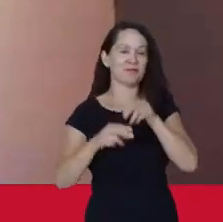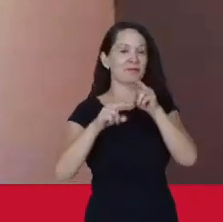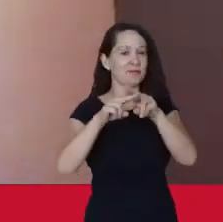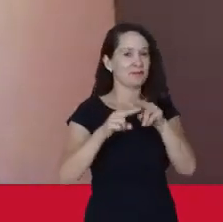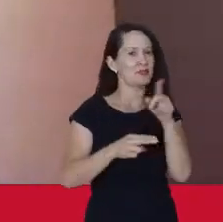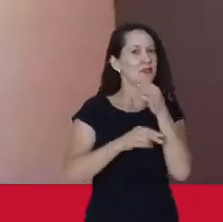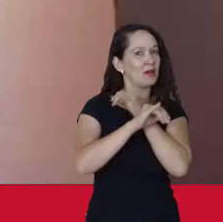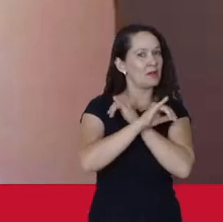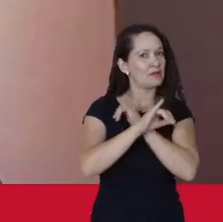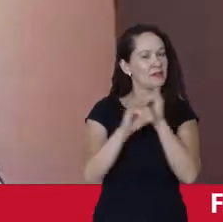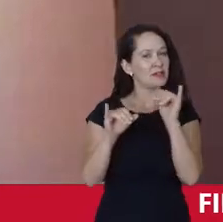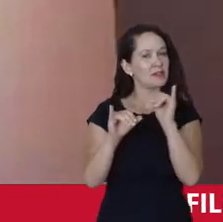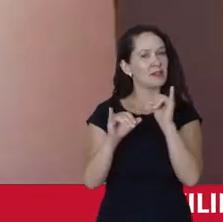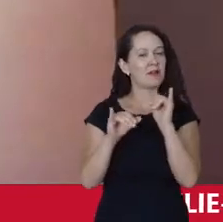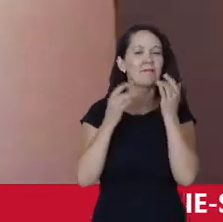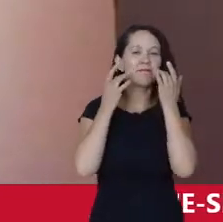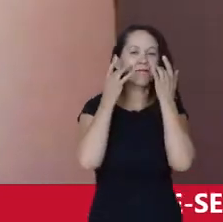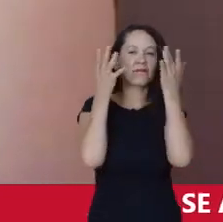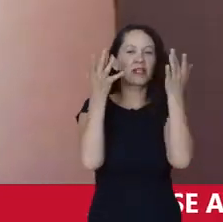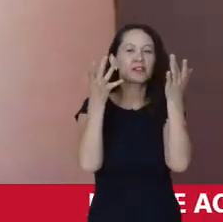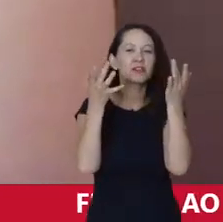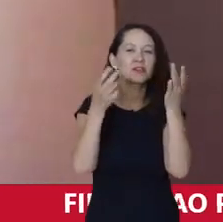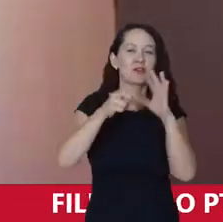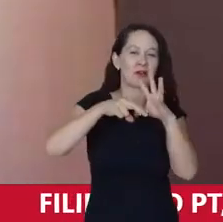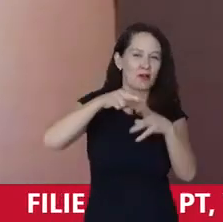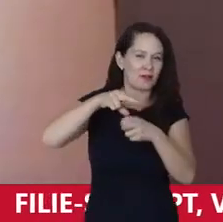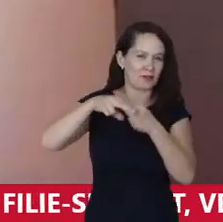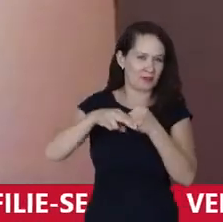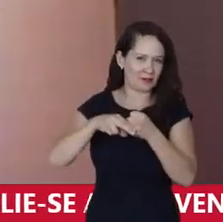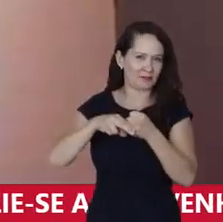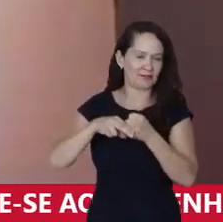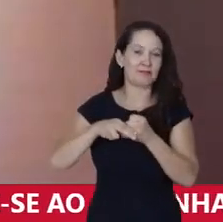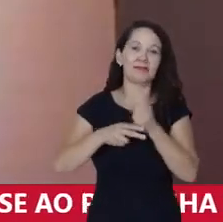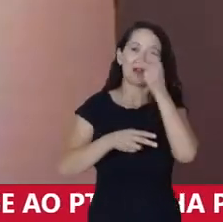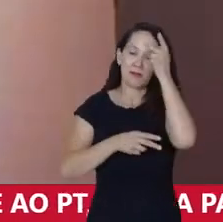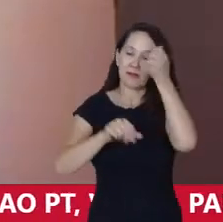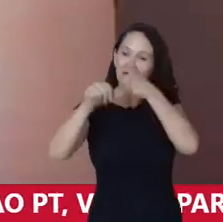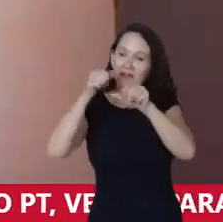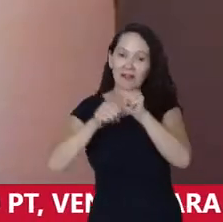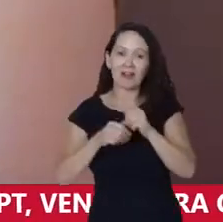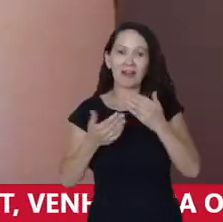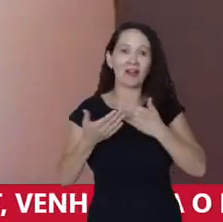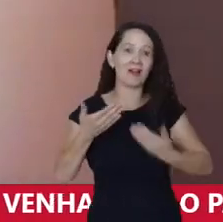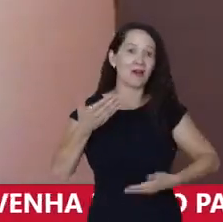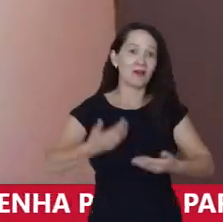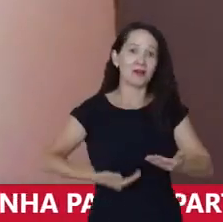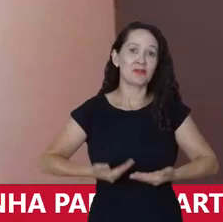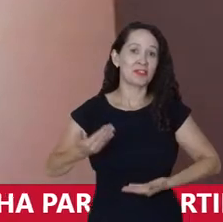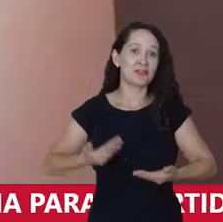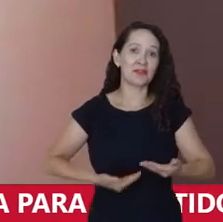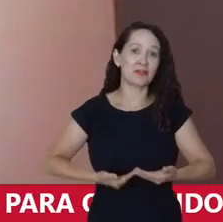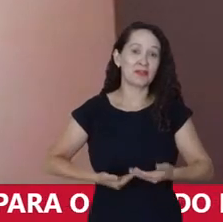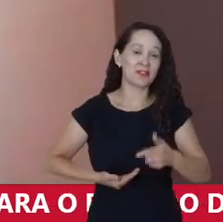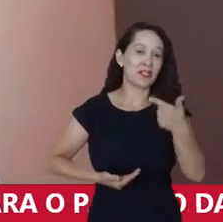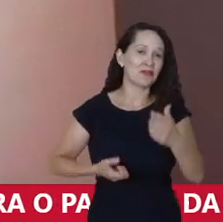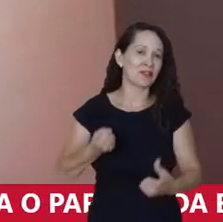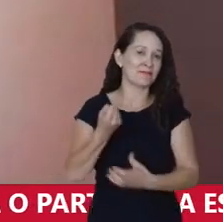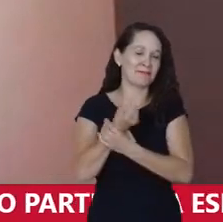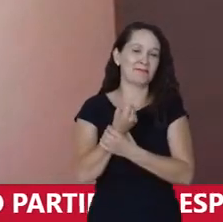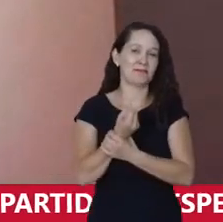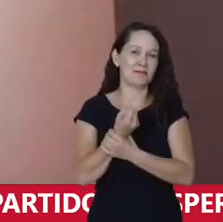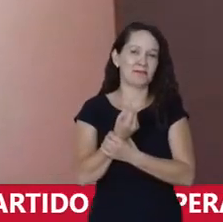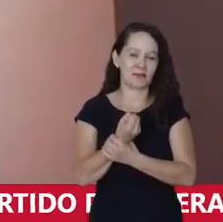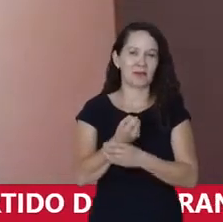que a gente diz que ela facilita a corrupção. E serão estes que vão avaliar os servidores que já são estáveis. Então,